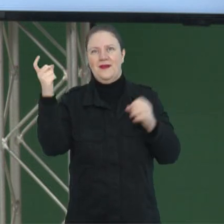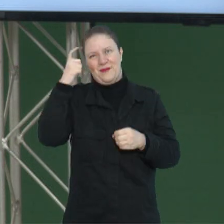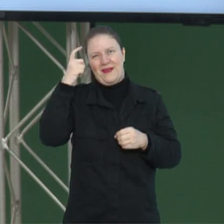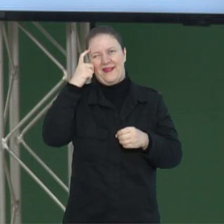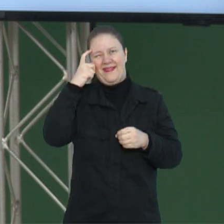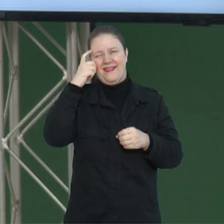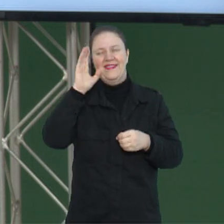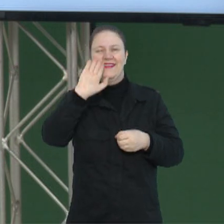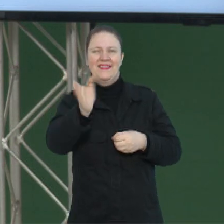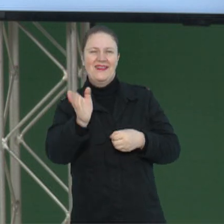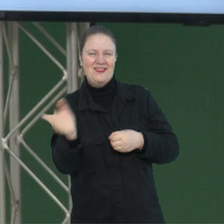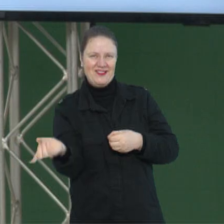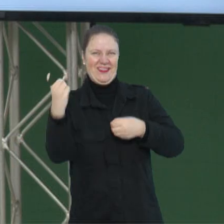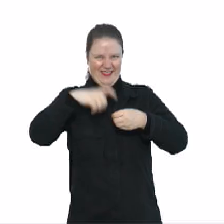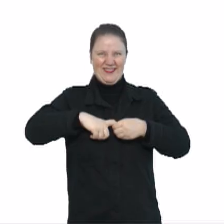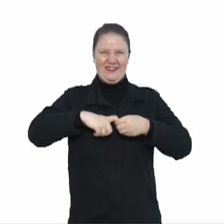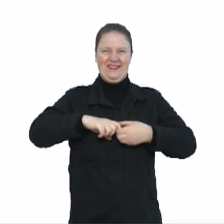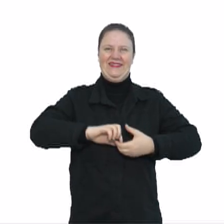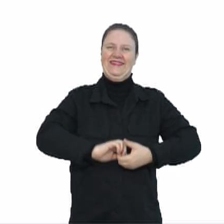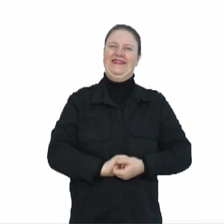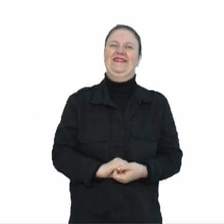gente já volta para discutir o Santo Agostinho.